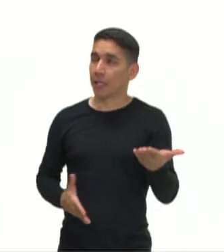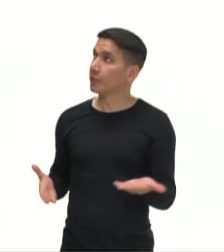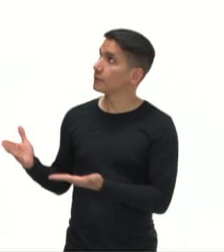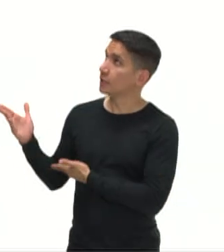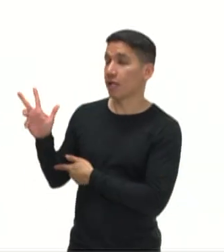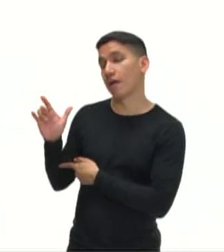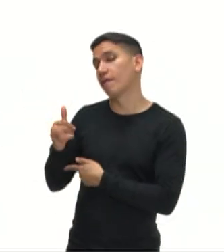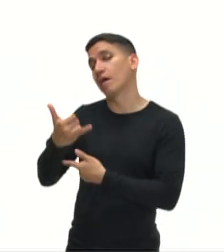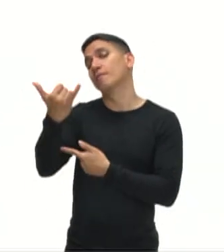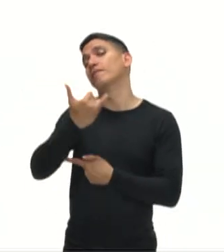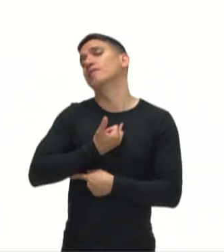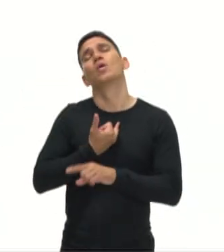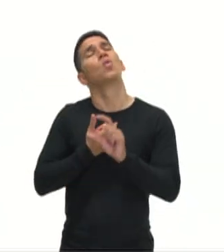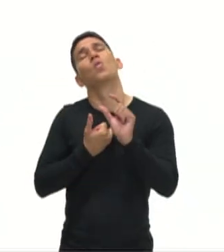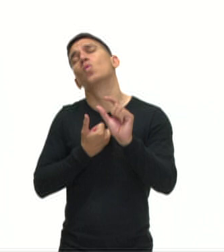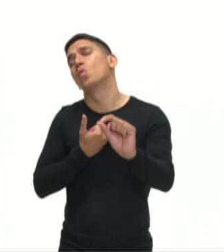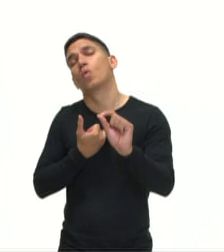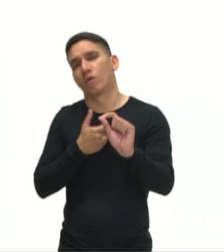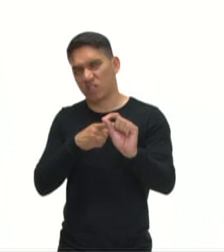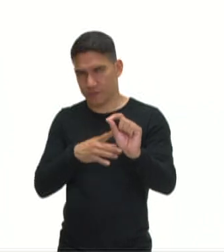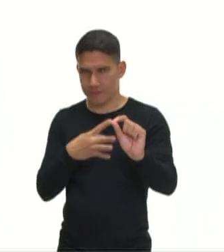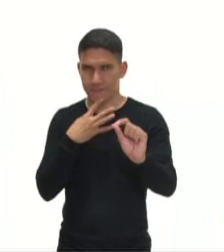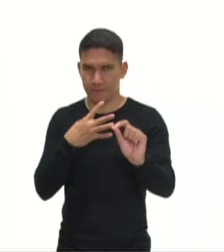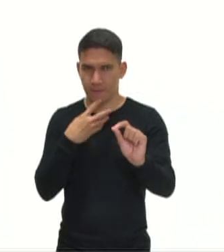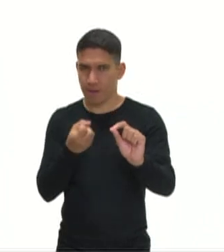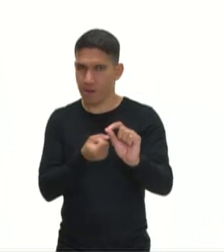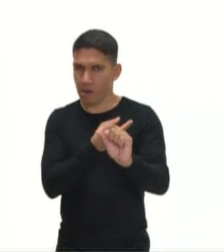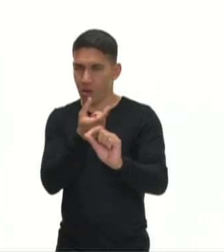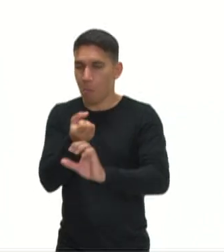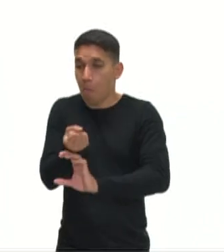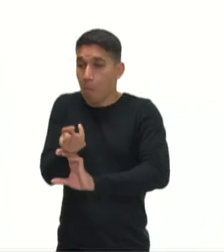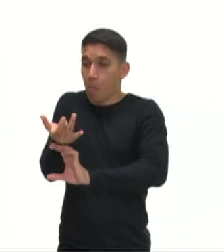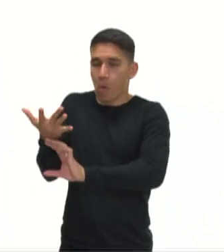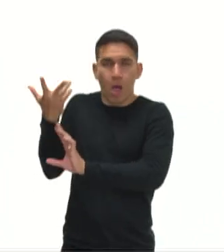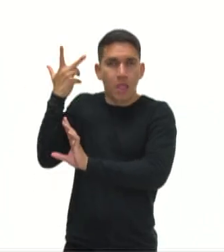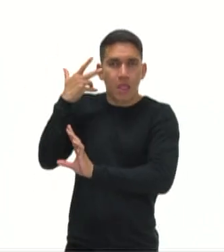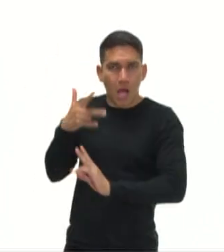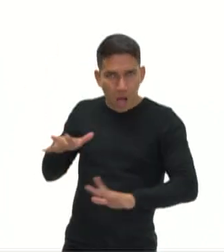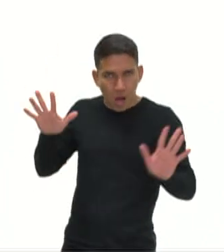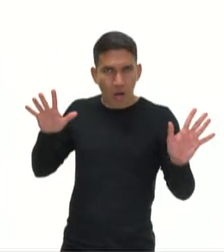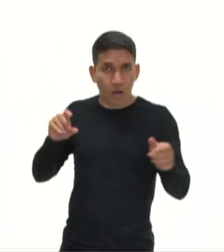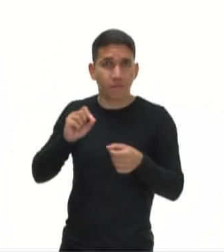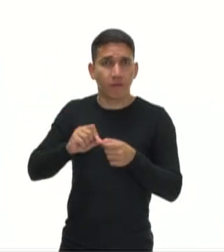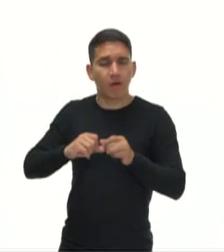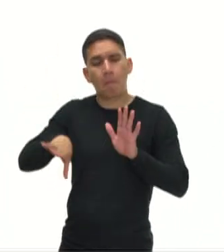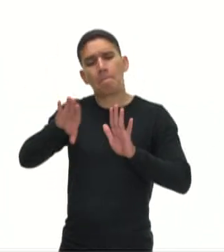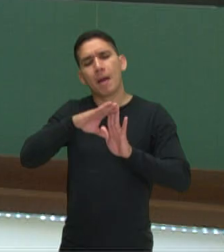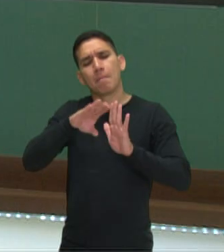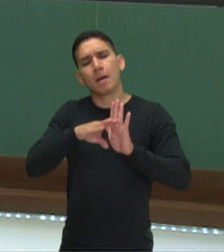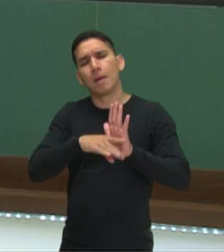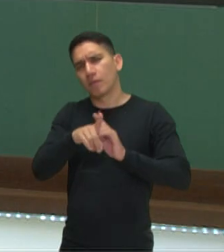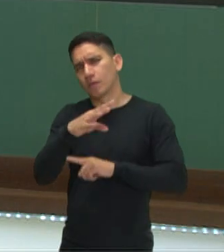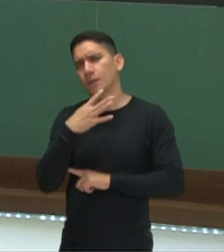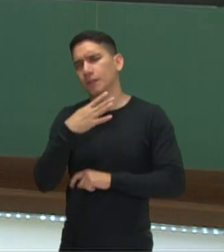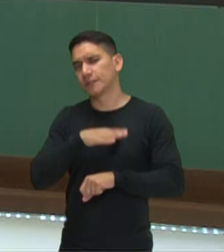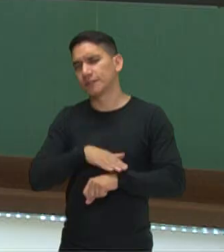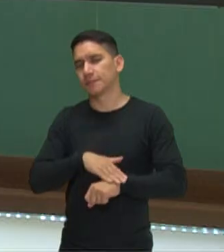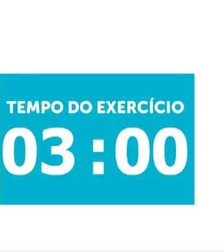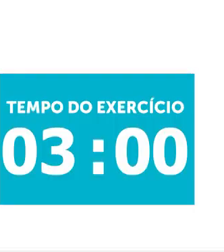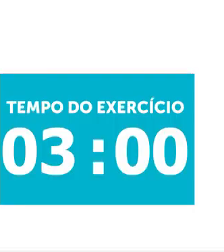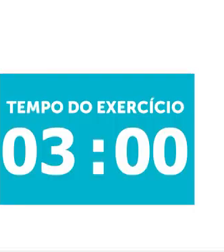você vai me dizer se você conhece algum polímero natural. Faça uma lista daqueles que você conhece.